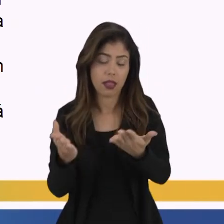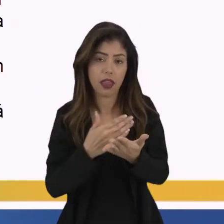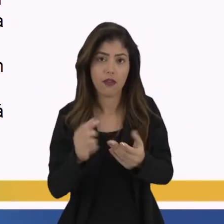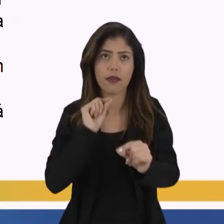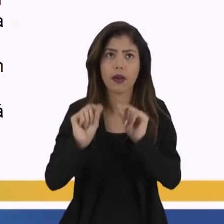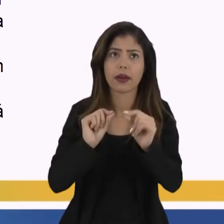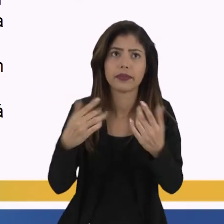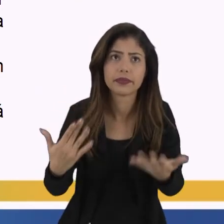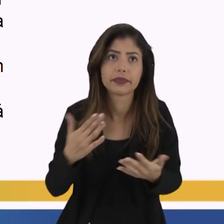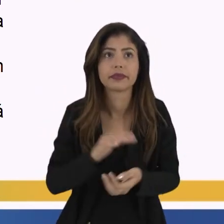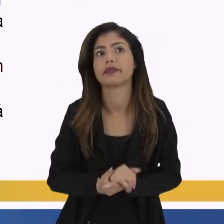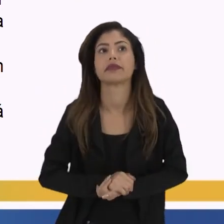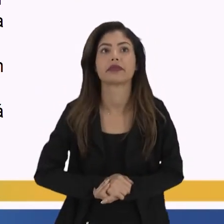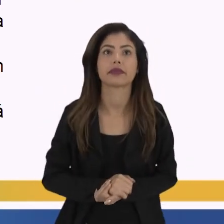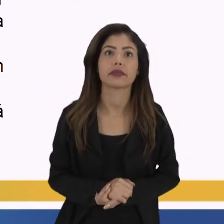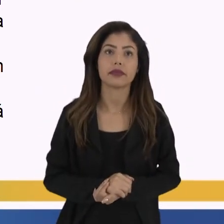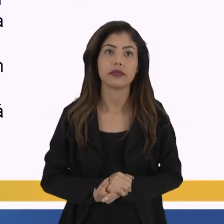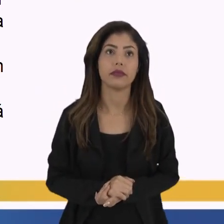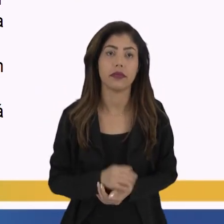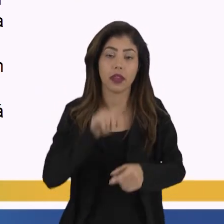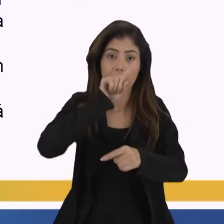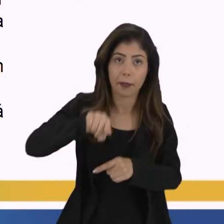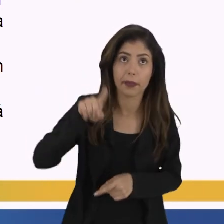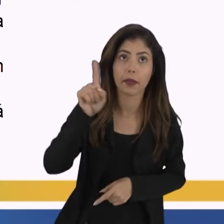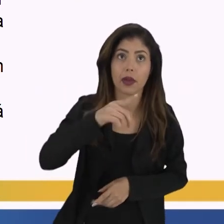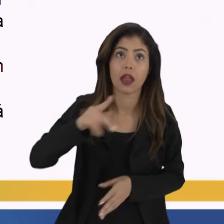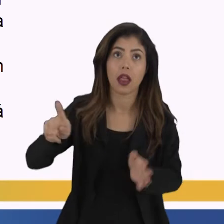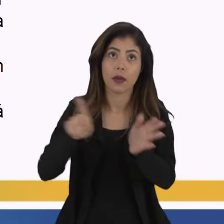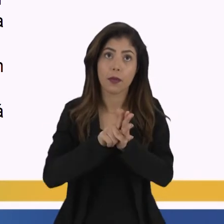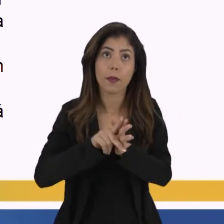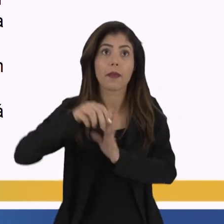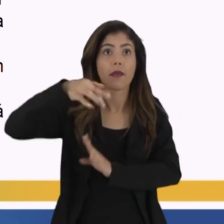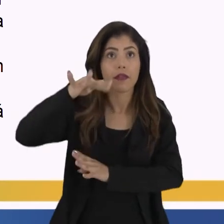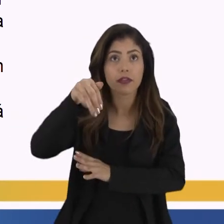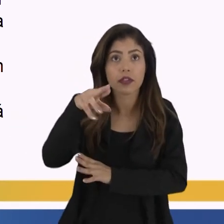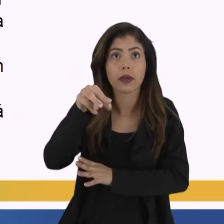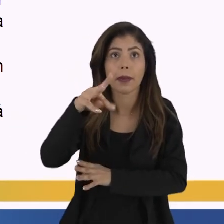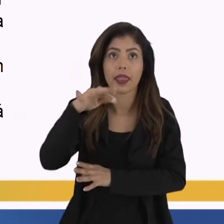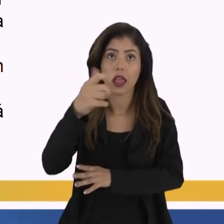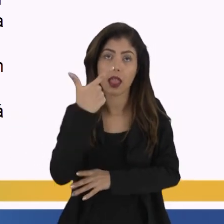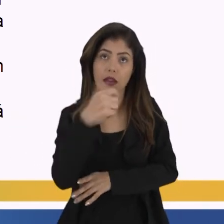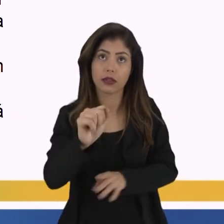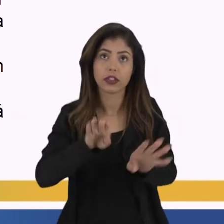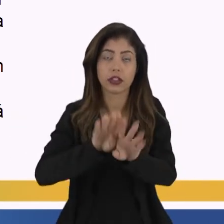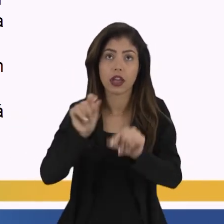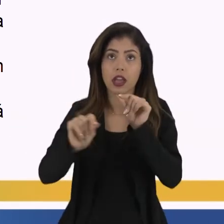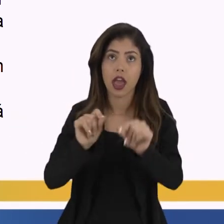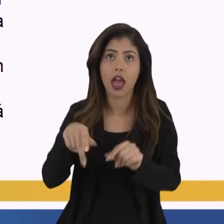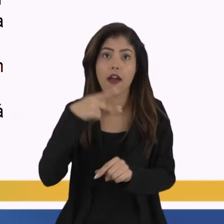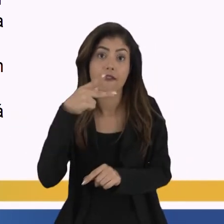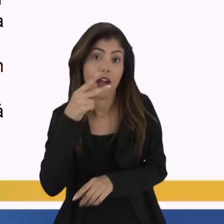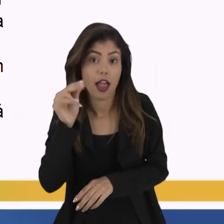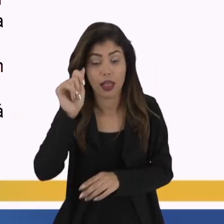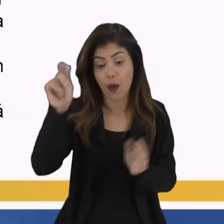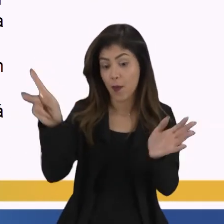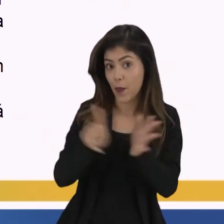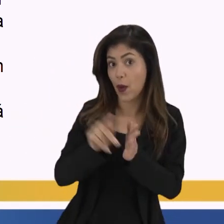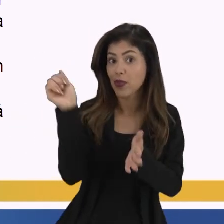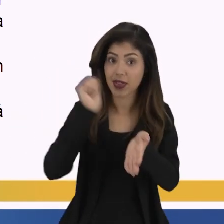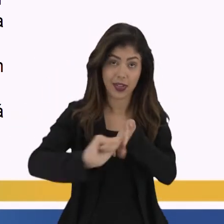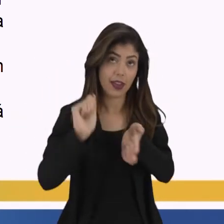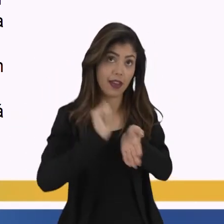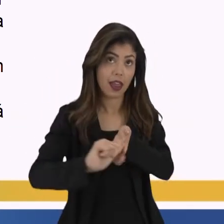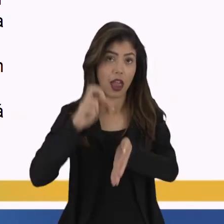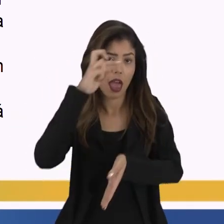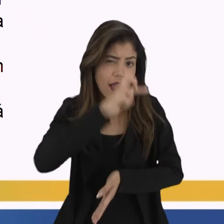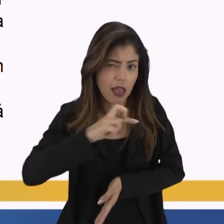que, na letra A, se marca pela função metalinguística, já que o narrador-autor reflete sobre o próprio ato de escrever e